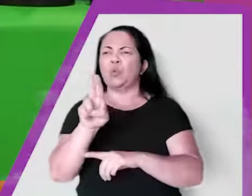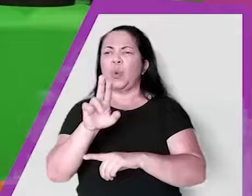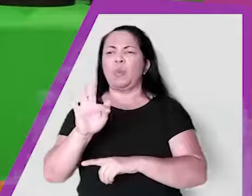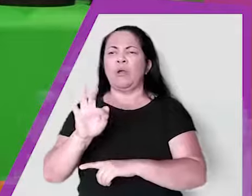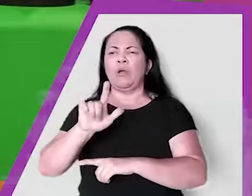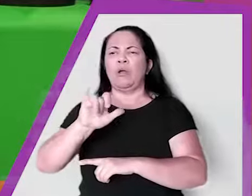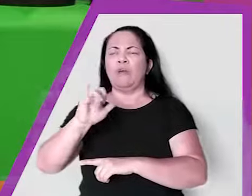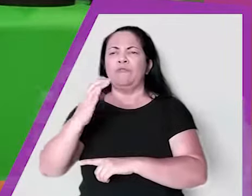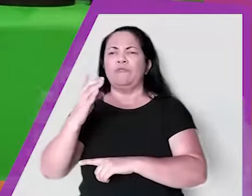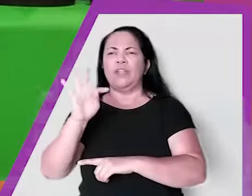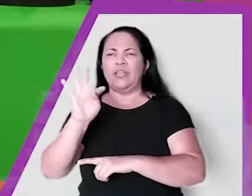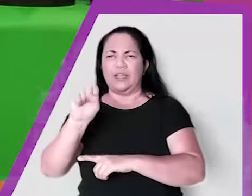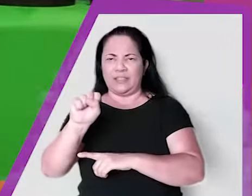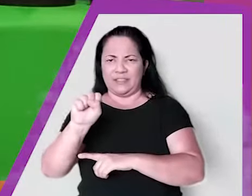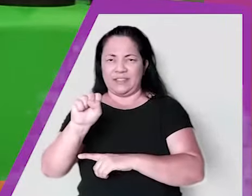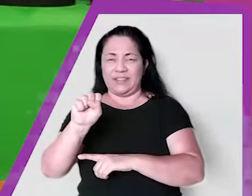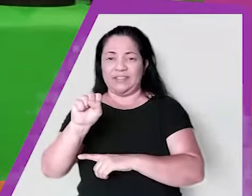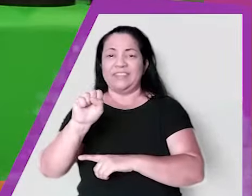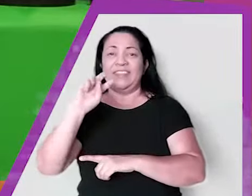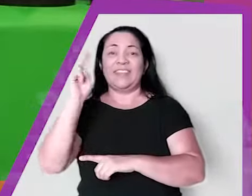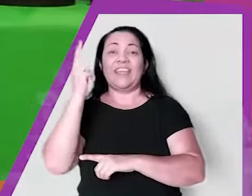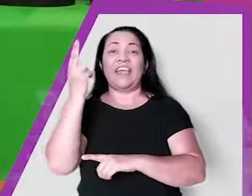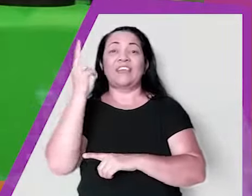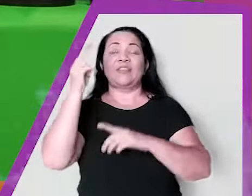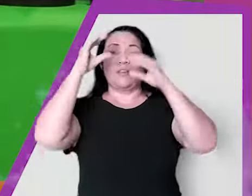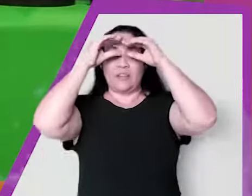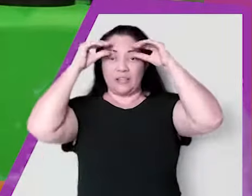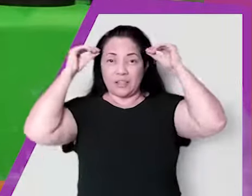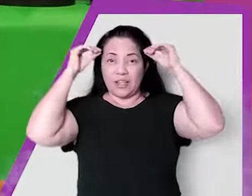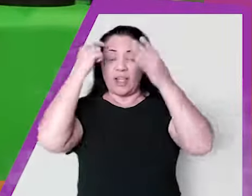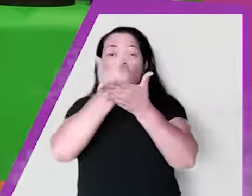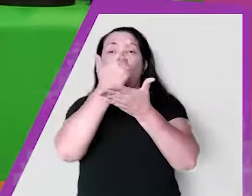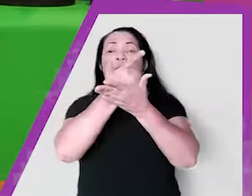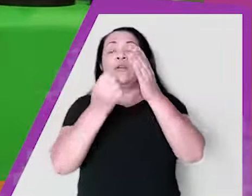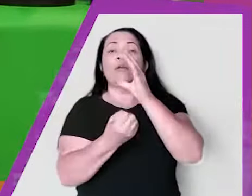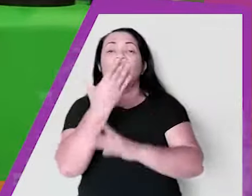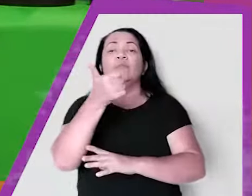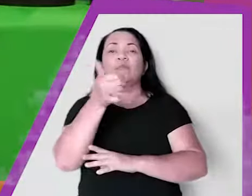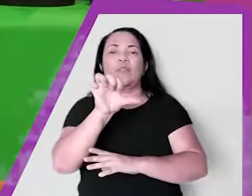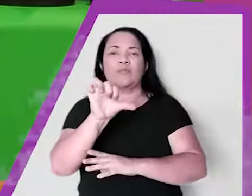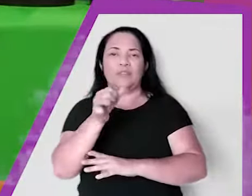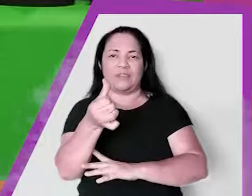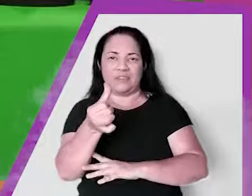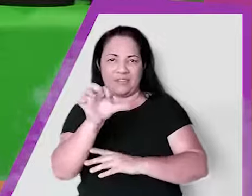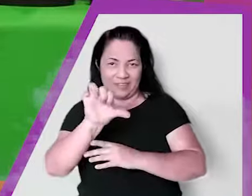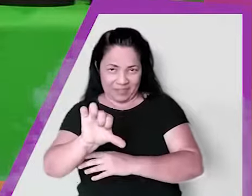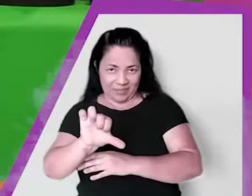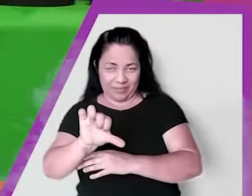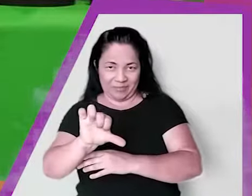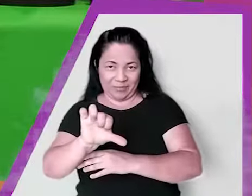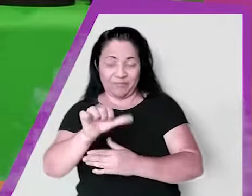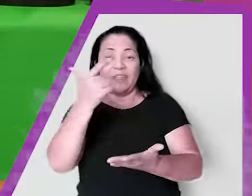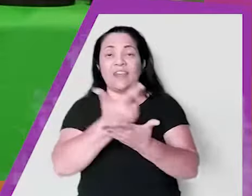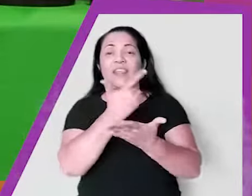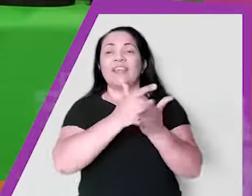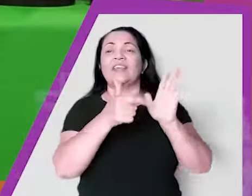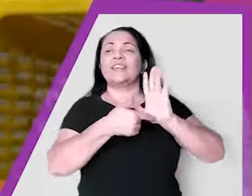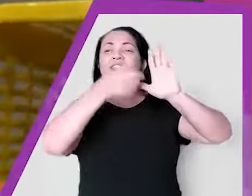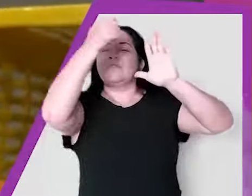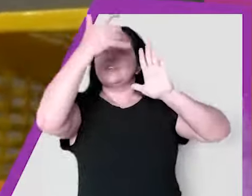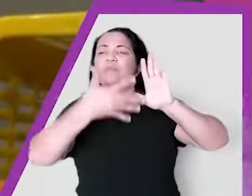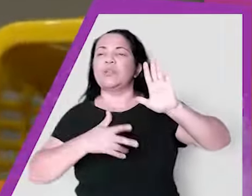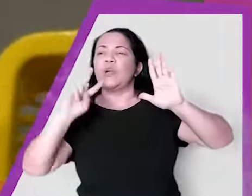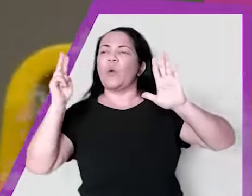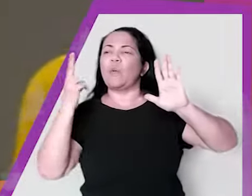no mundo que seja Flitz. Esse é um trecho da famosa história do Ziraldo que foi escrito em